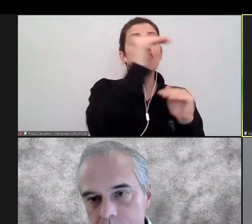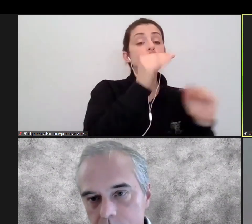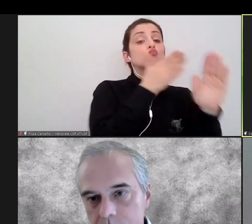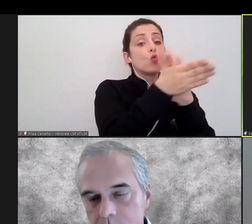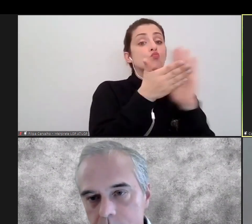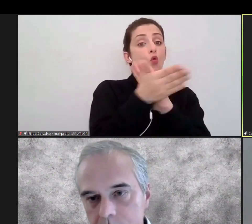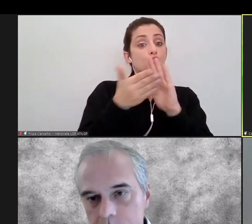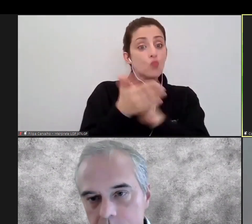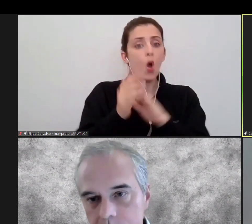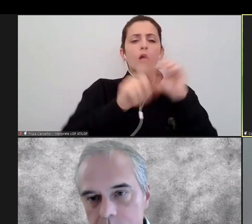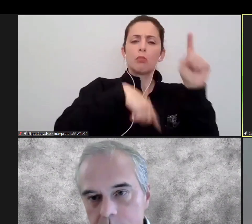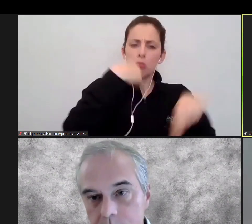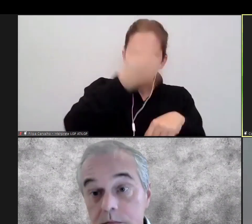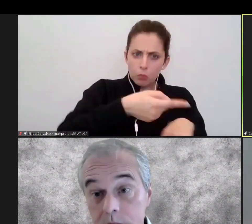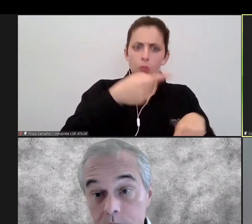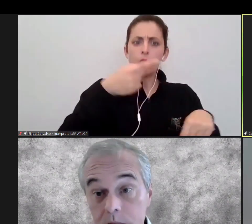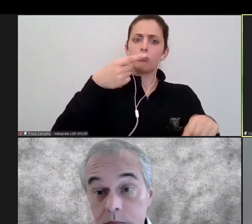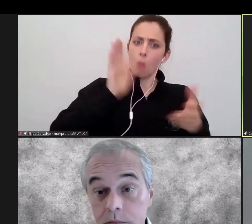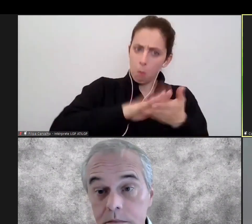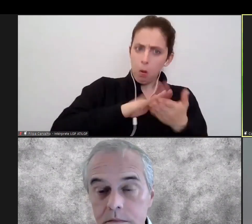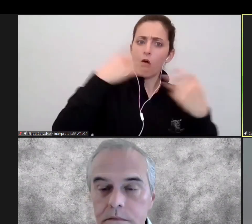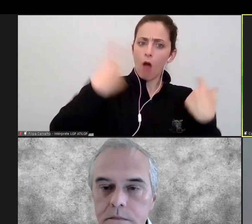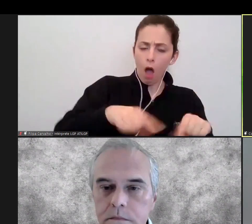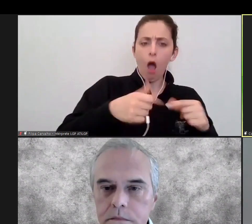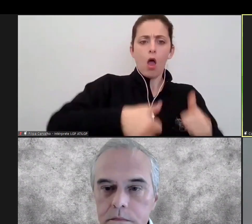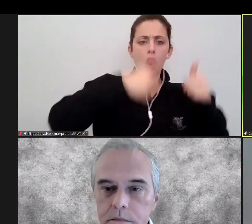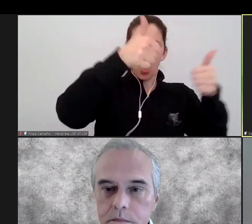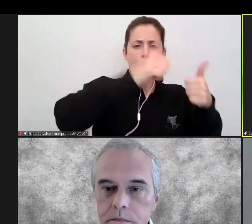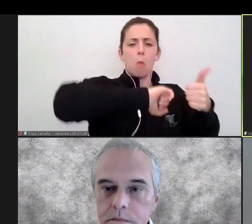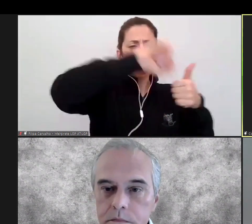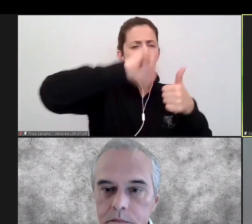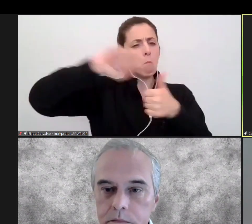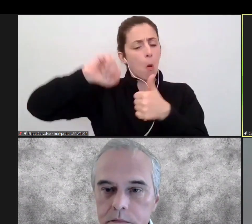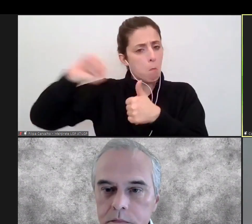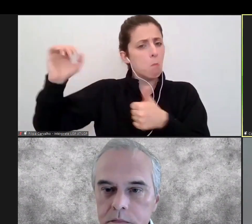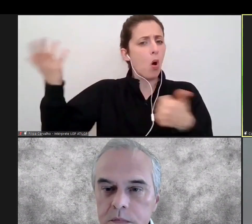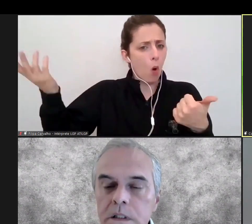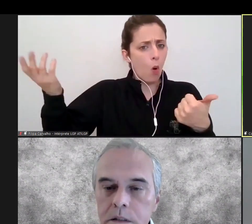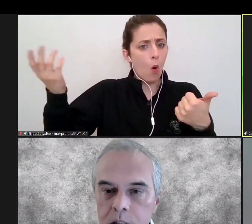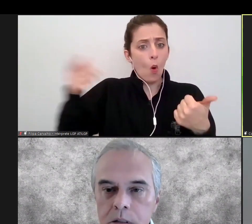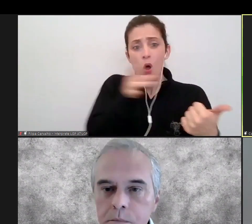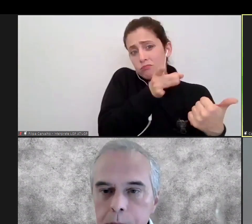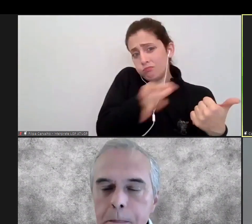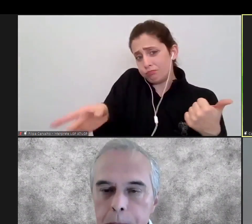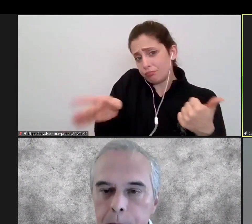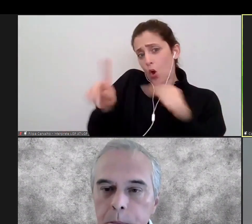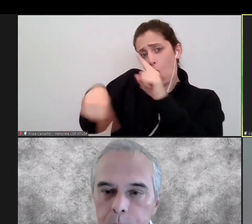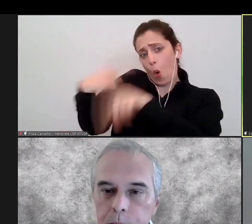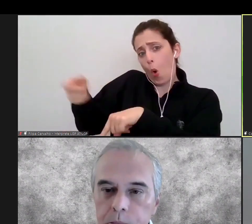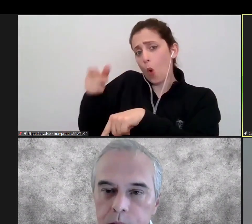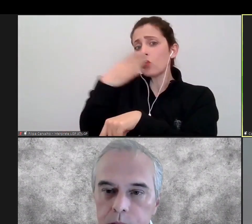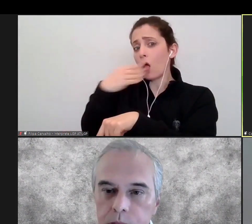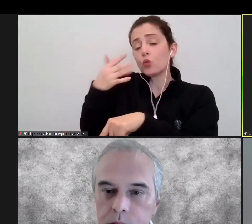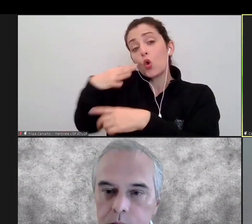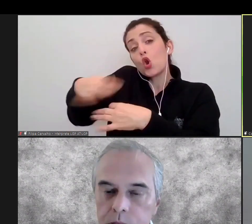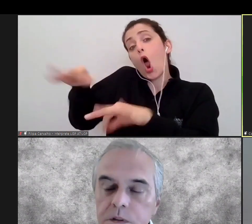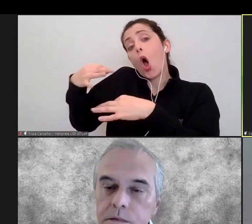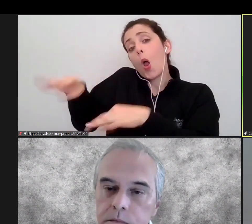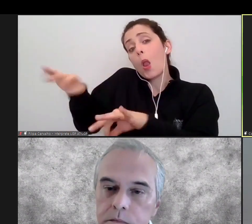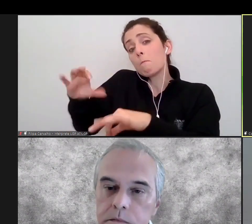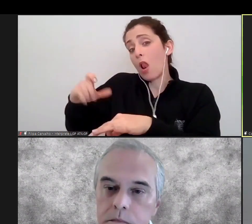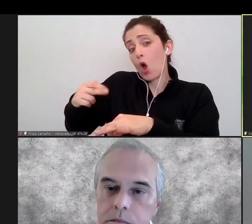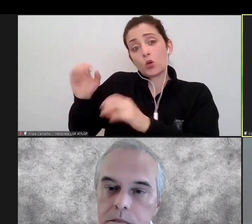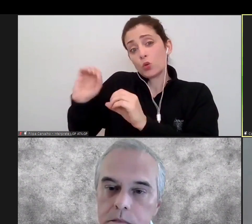que conseguiam ter até melhores notas que os outros alunos que entraram de forma dita normal, não é? Portanto, é gente com muita capacidade, falta-lhes